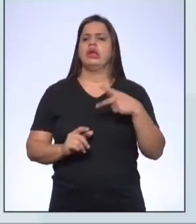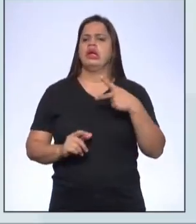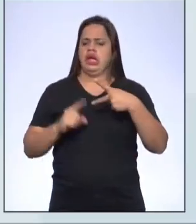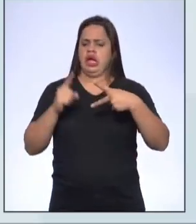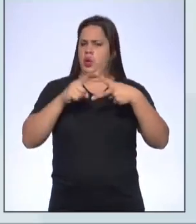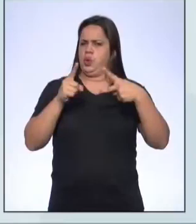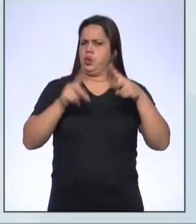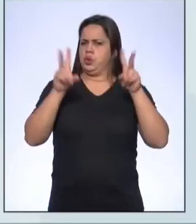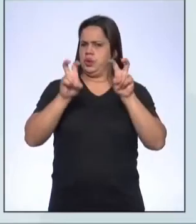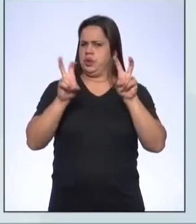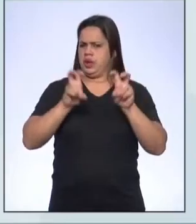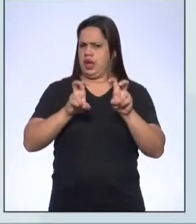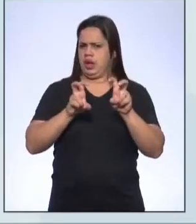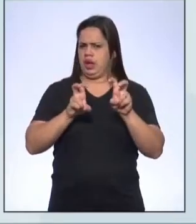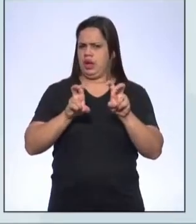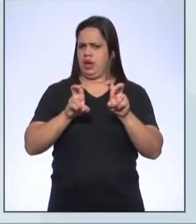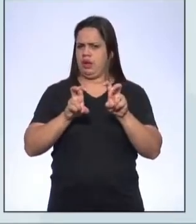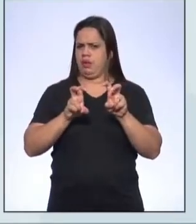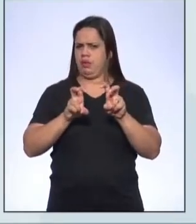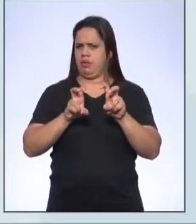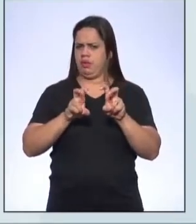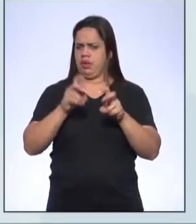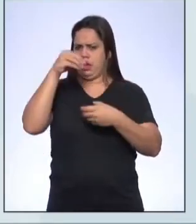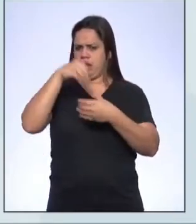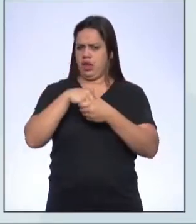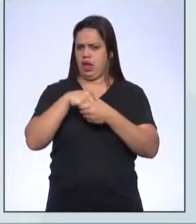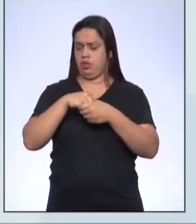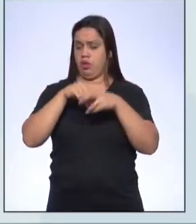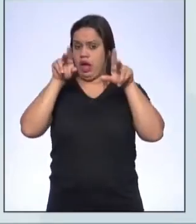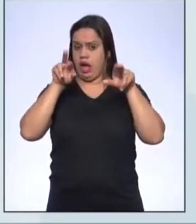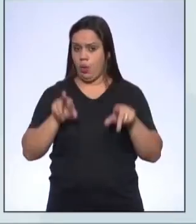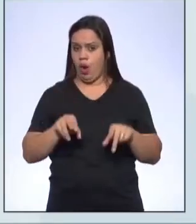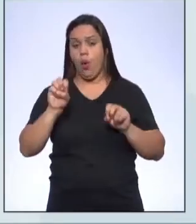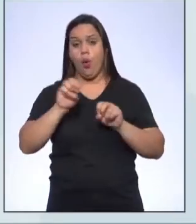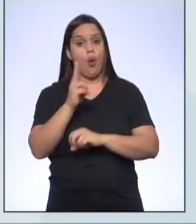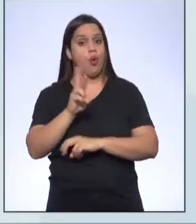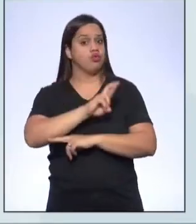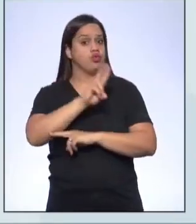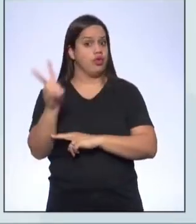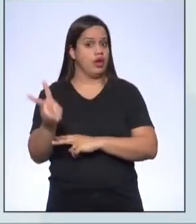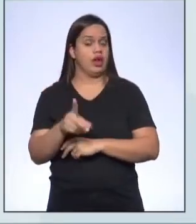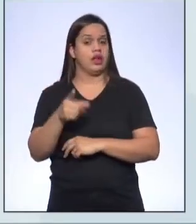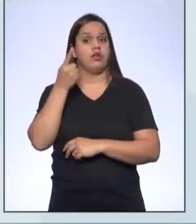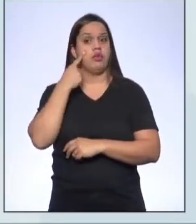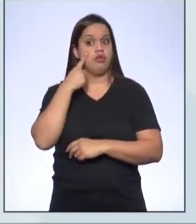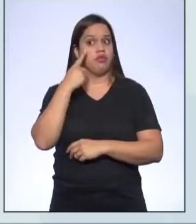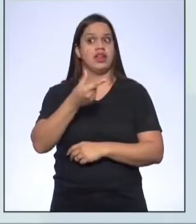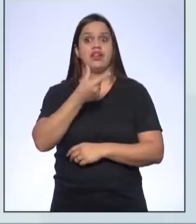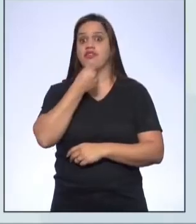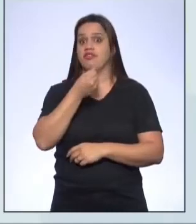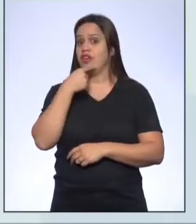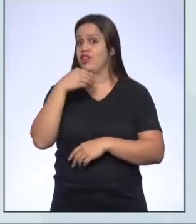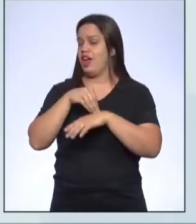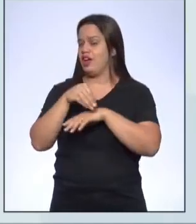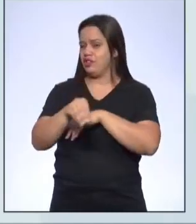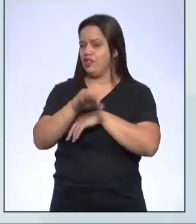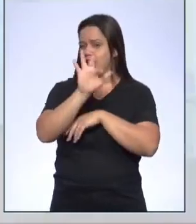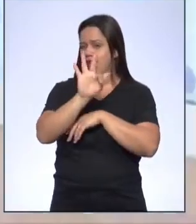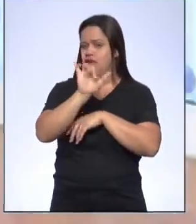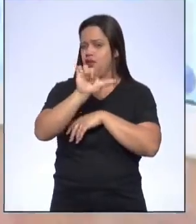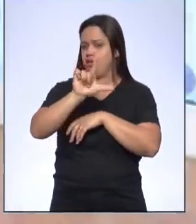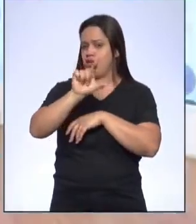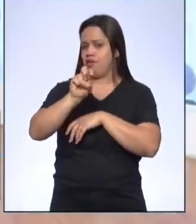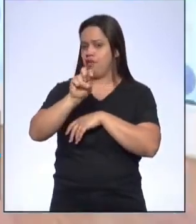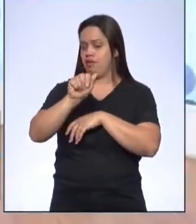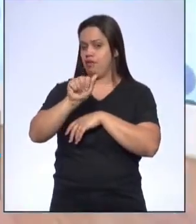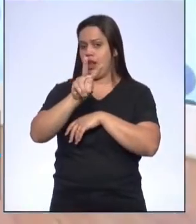são iguais? Será que são diferentes? Vamos lembrar que a Mônica tentou aí para uma coisa. Flávio. Sim. O Flávio que escreveu